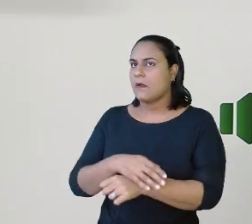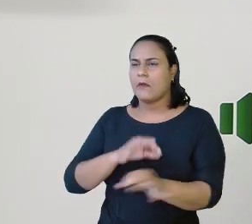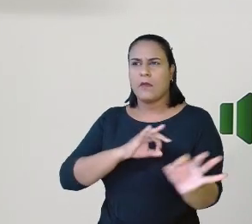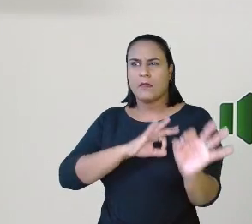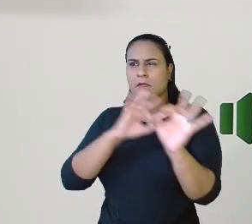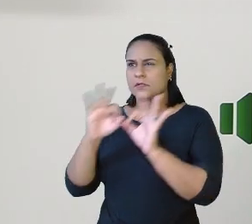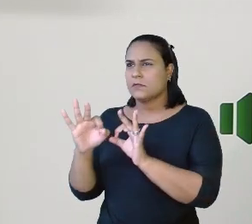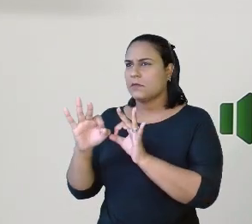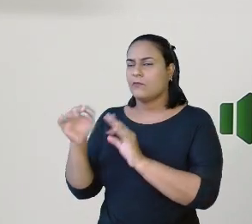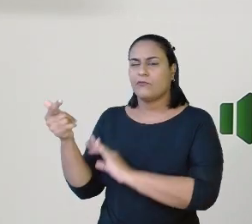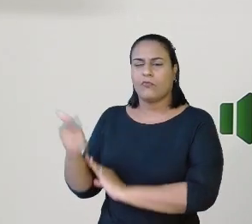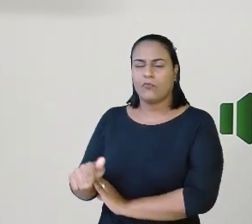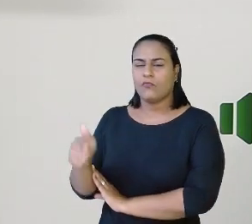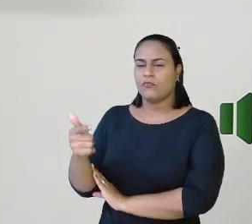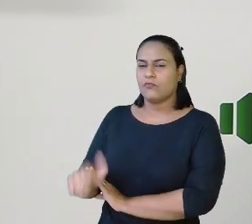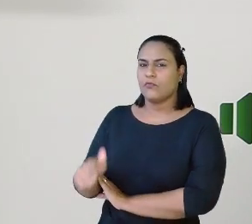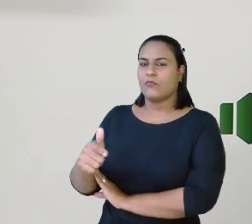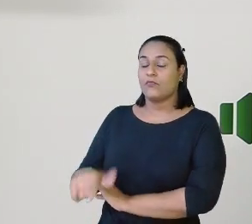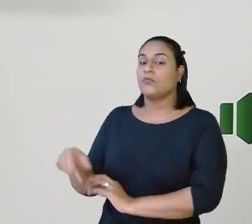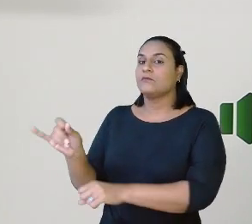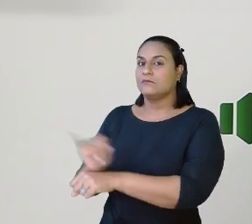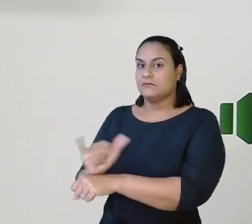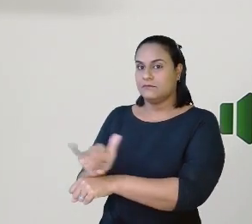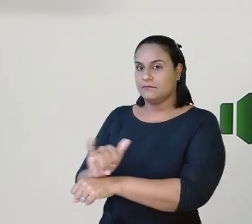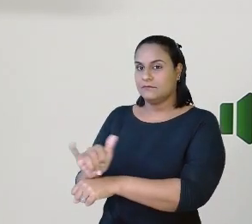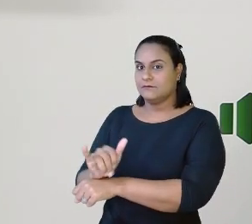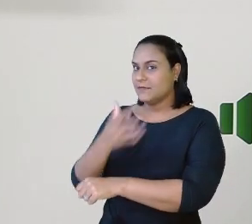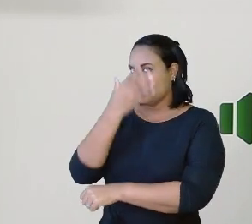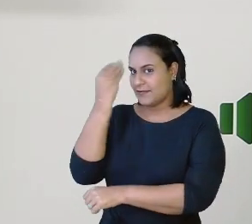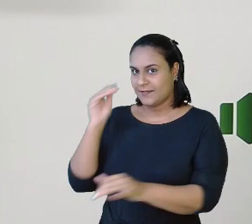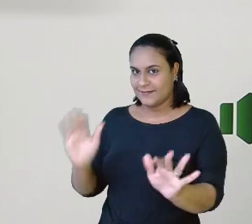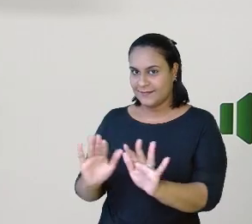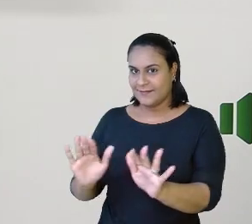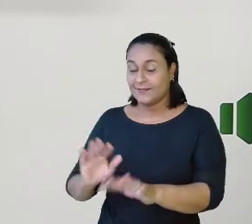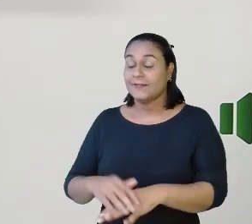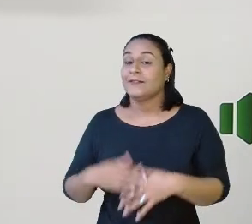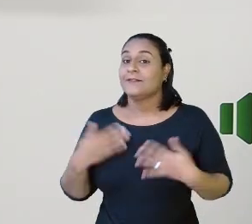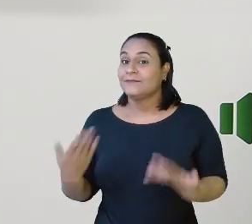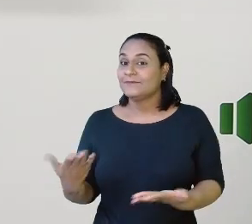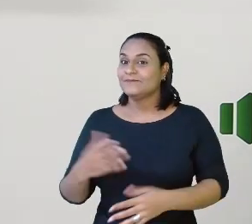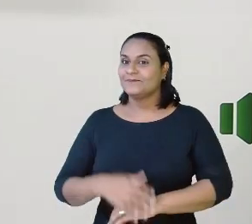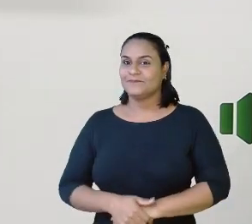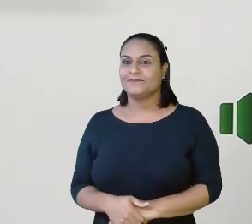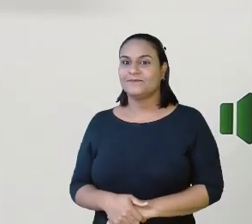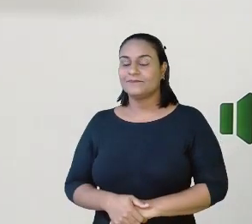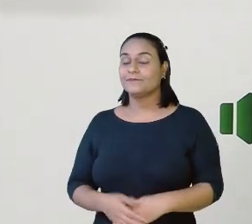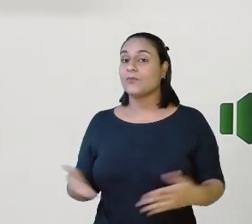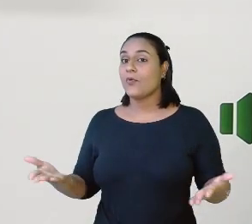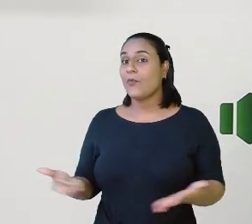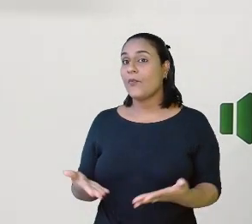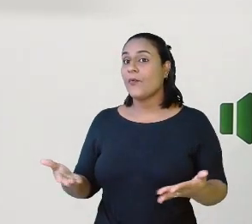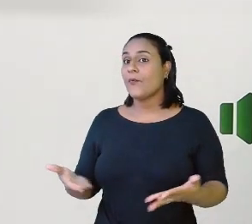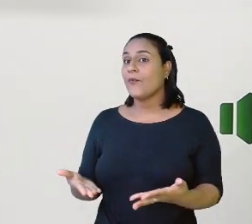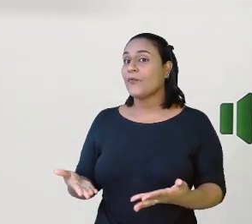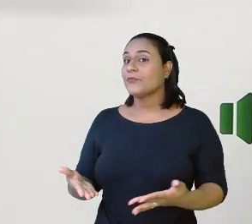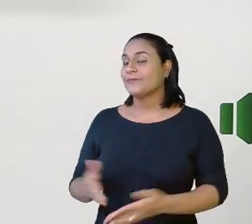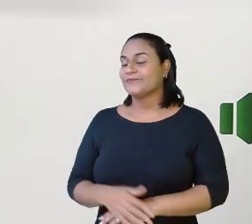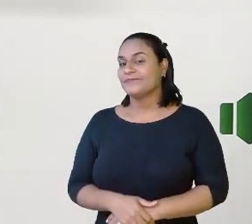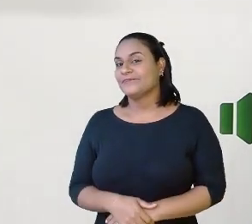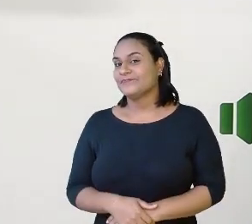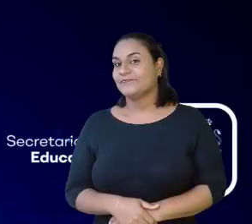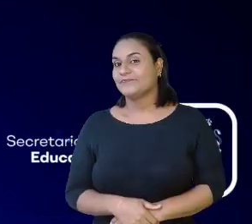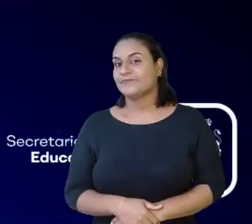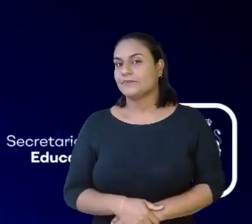vocês quiserem no canal do YouTube. Esquece não. Bom, hoje nós